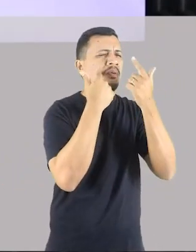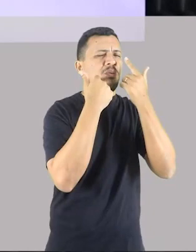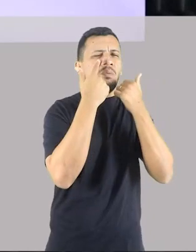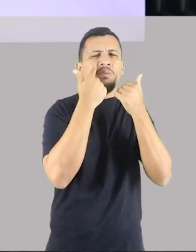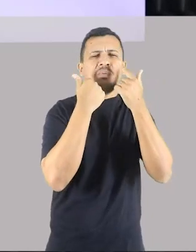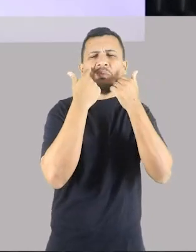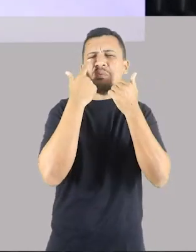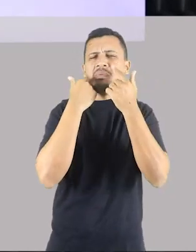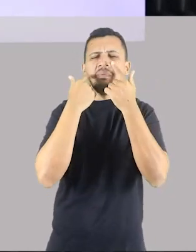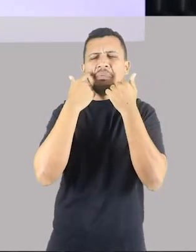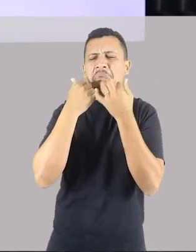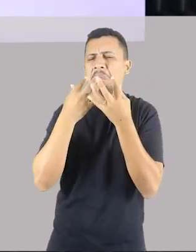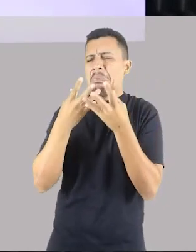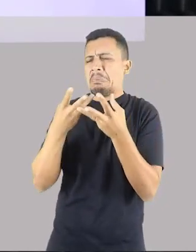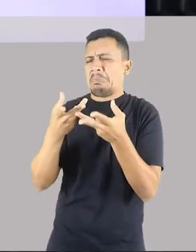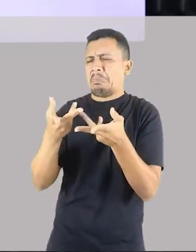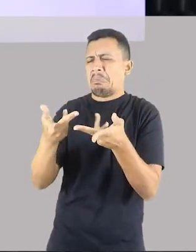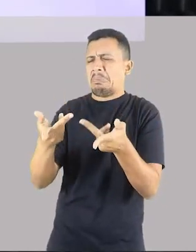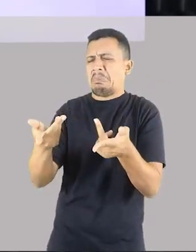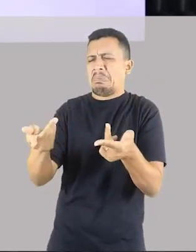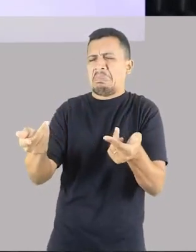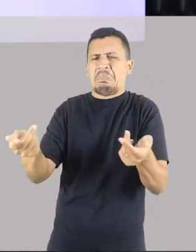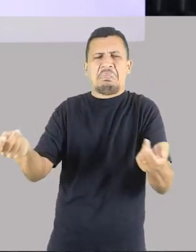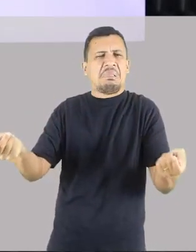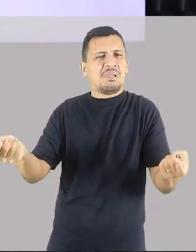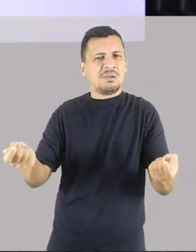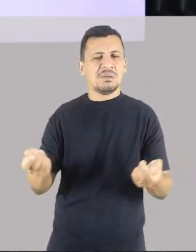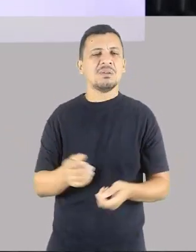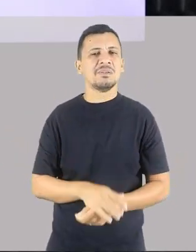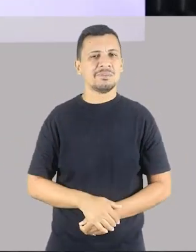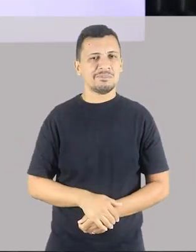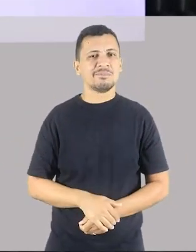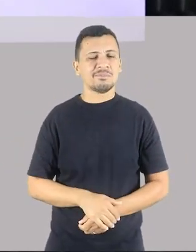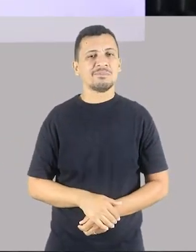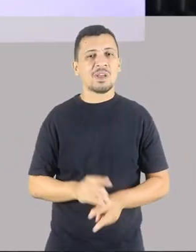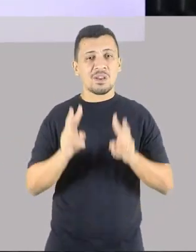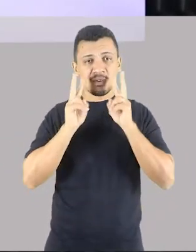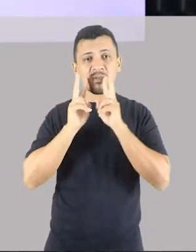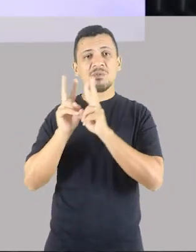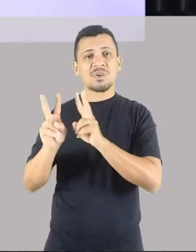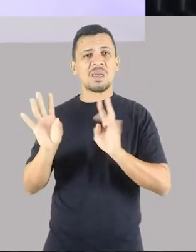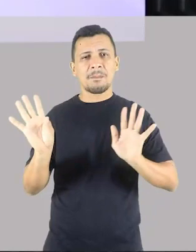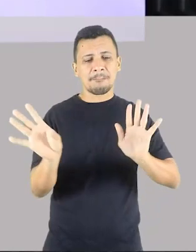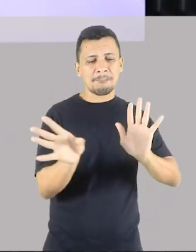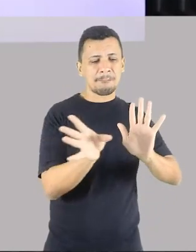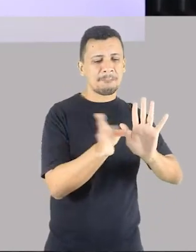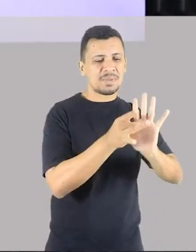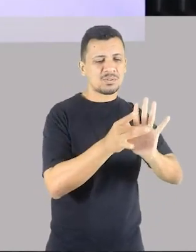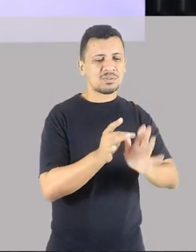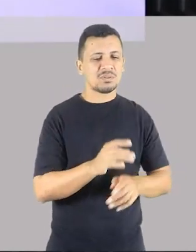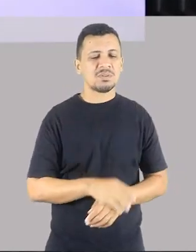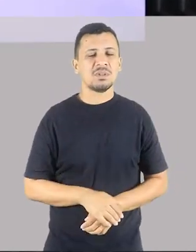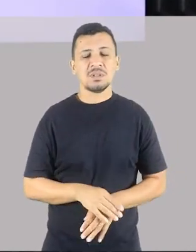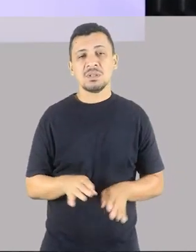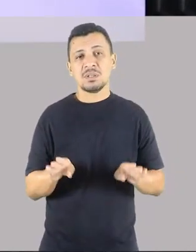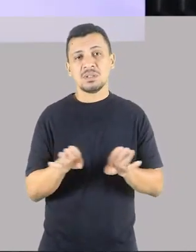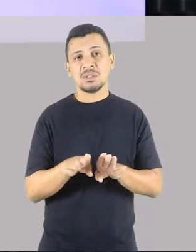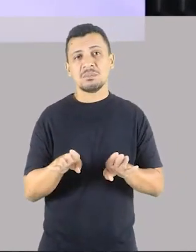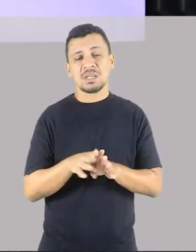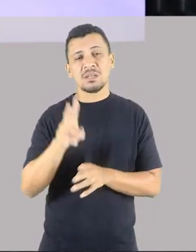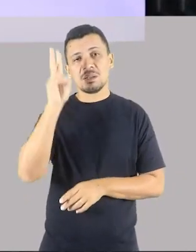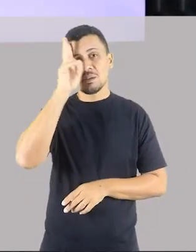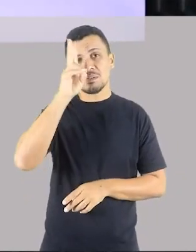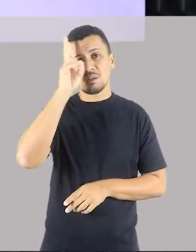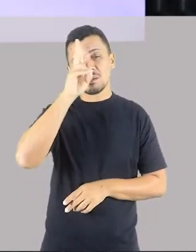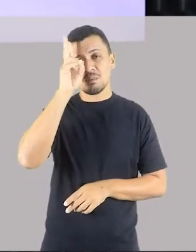tanta destruição, certo? Você vê aí essa personificação. Convém lembrar que existe uma figura